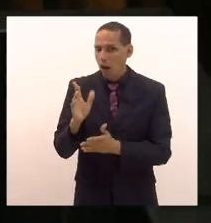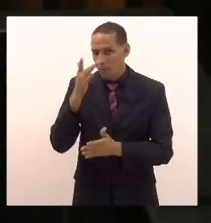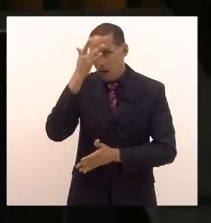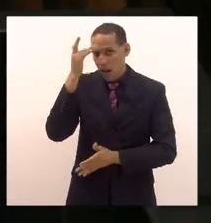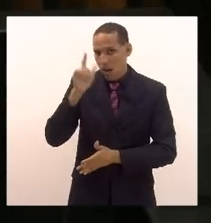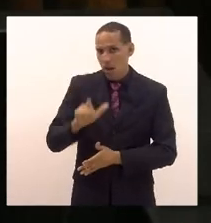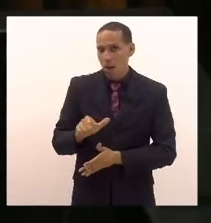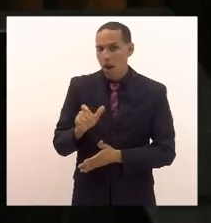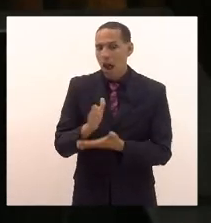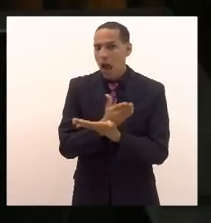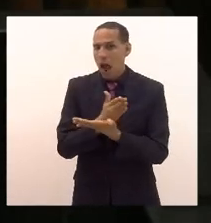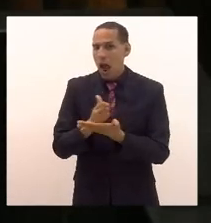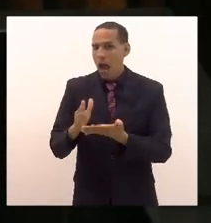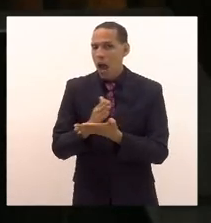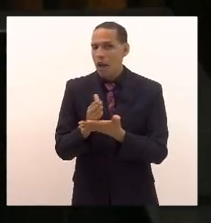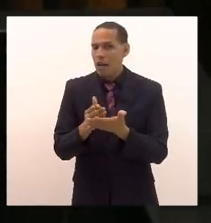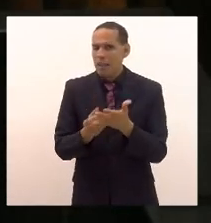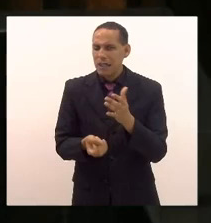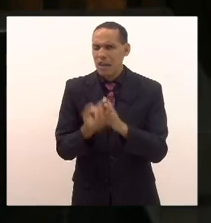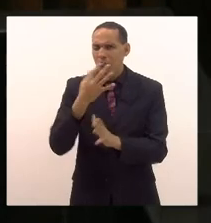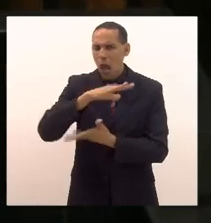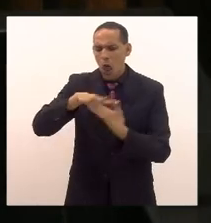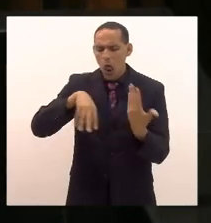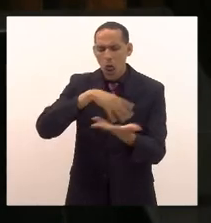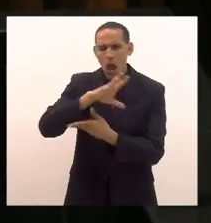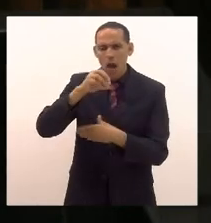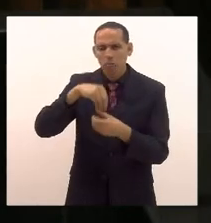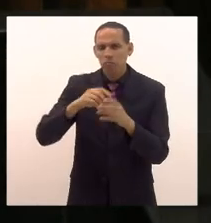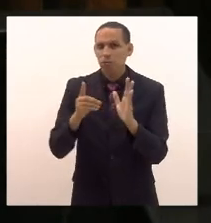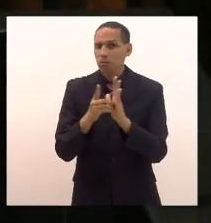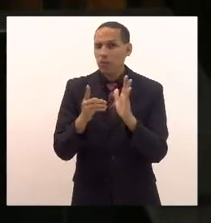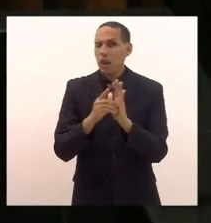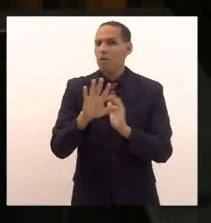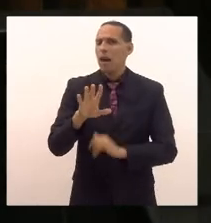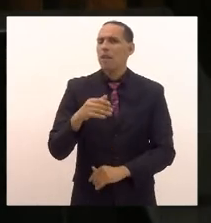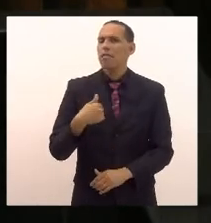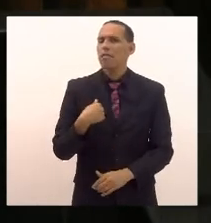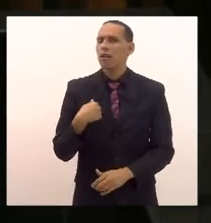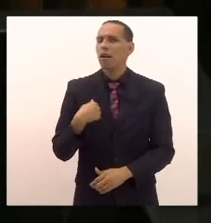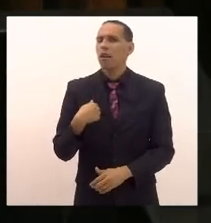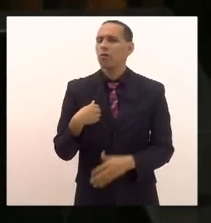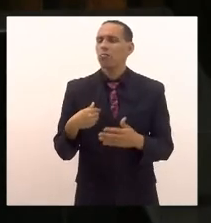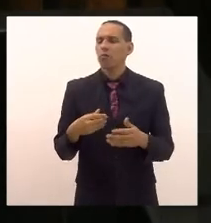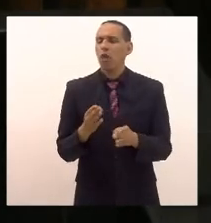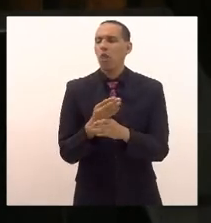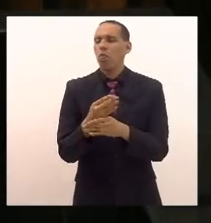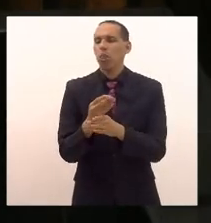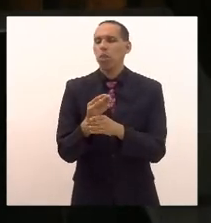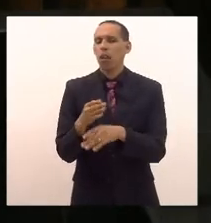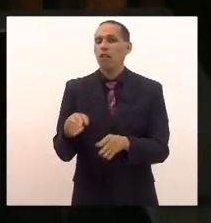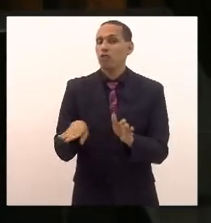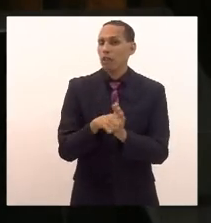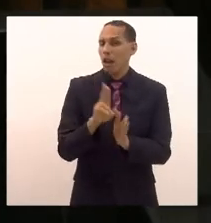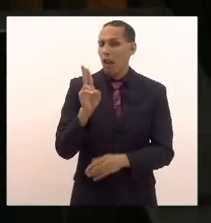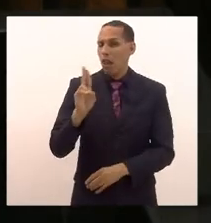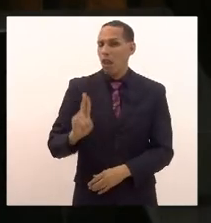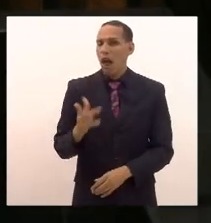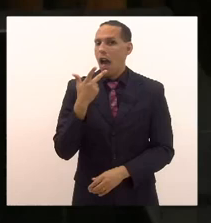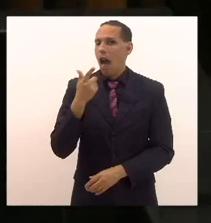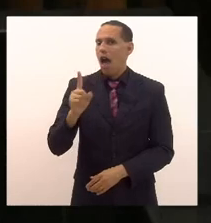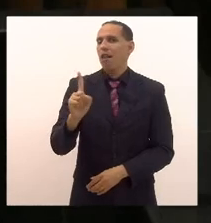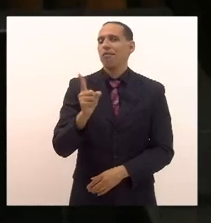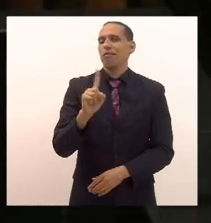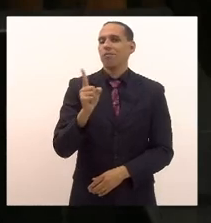que estão provocando esse carro do DETRAN mas não serei leviano de chegar aqui e falar nome de